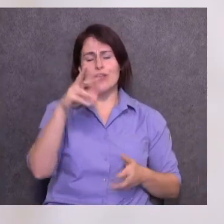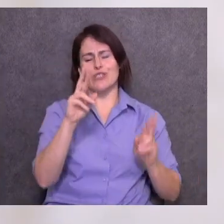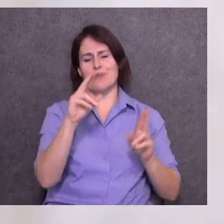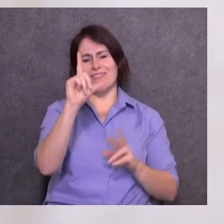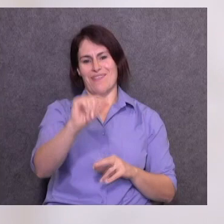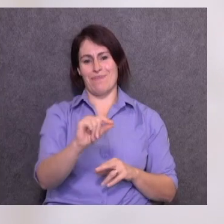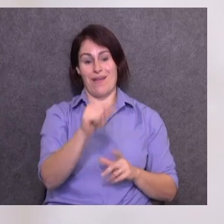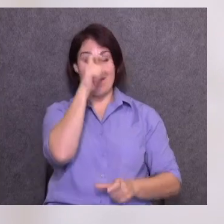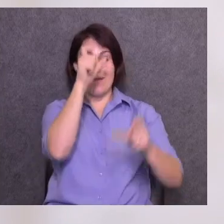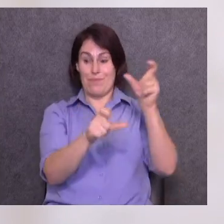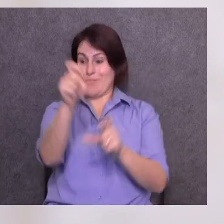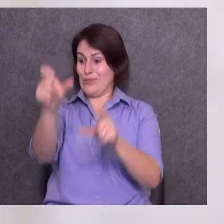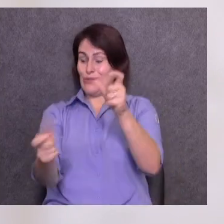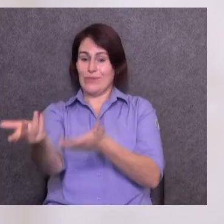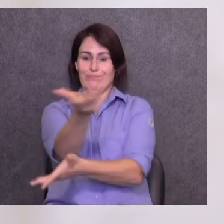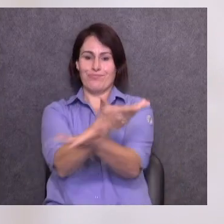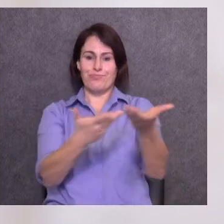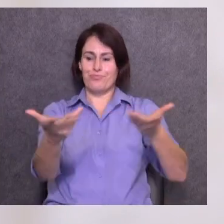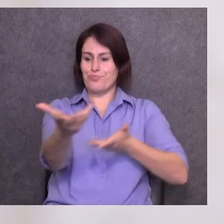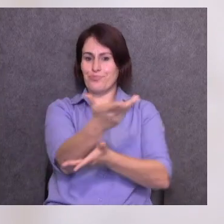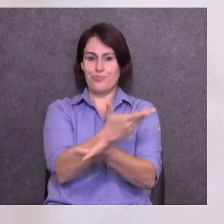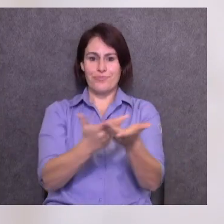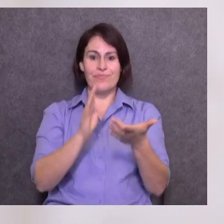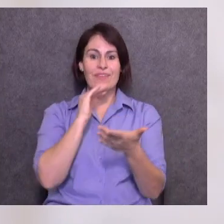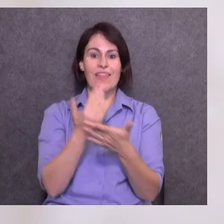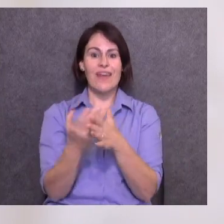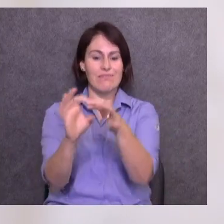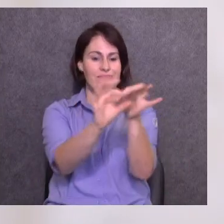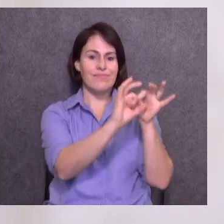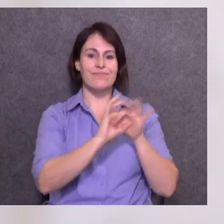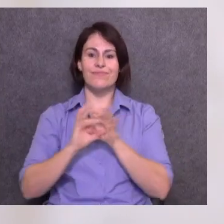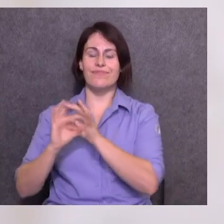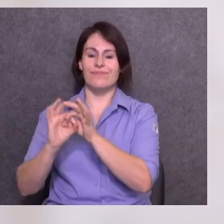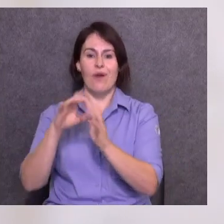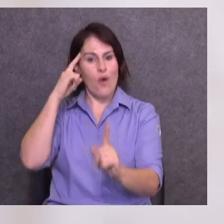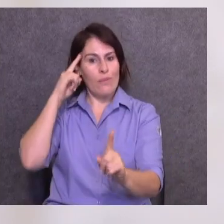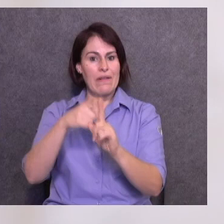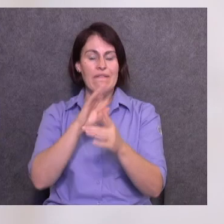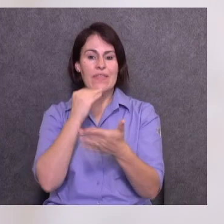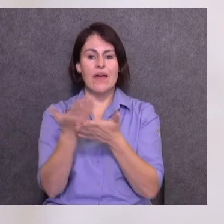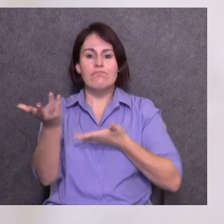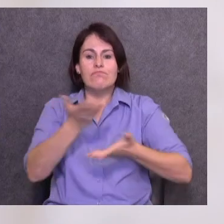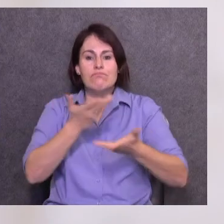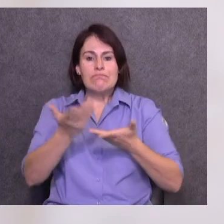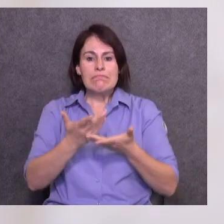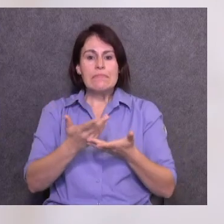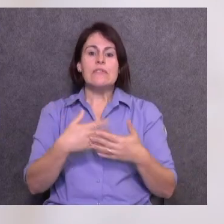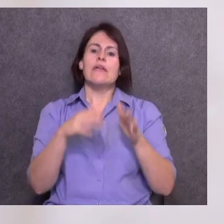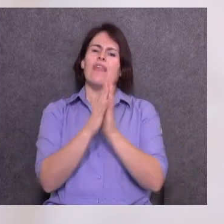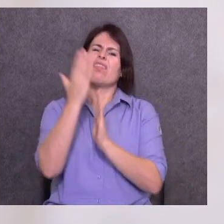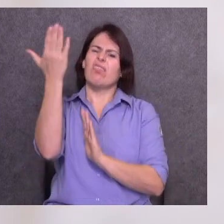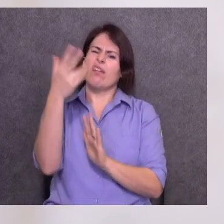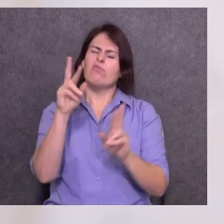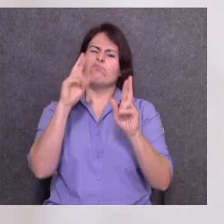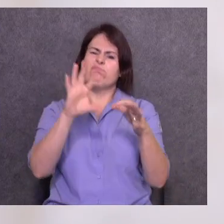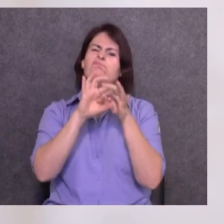as pessoas que para eles convergem e neles se reúnem, e comunhão e relação com Deus, que quer habitar